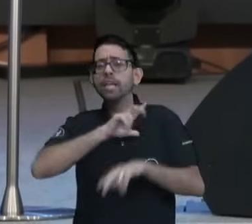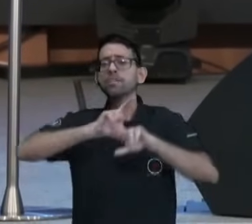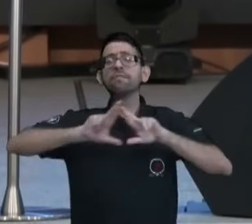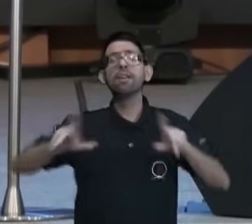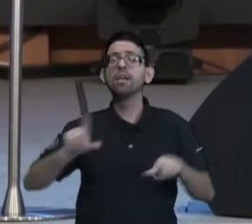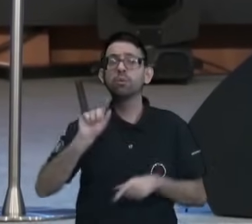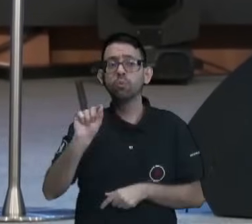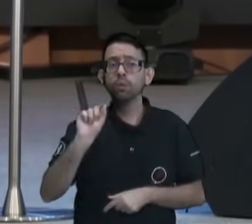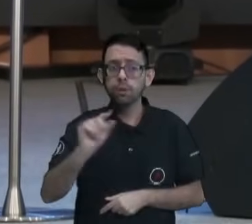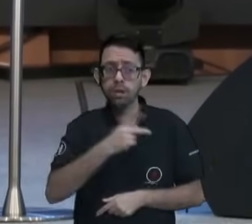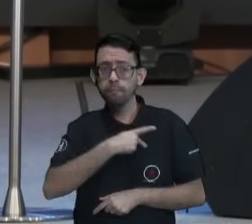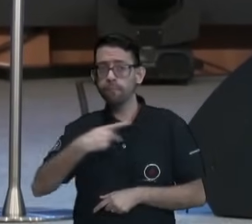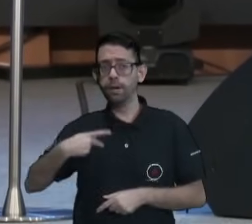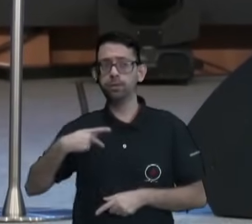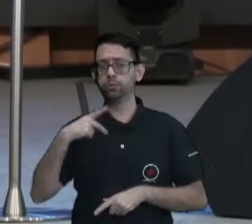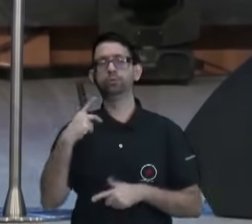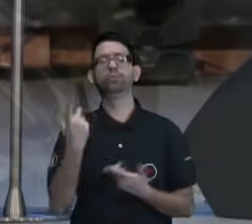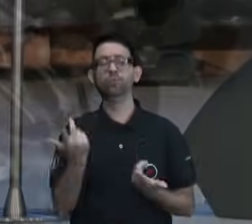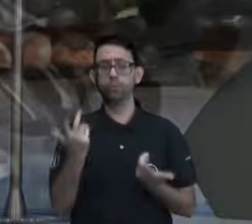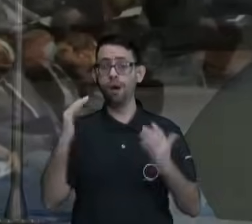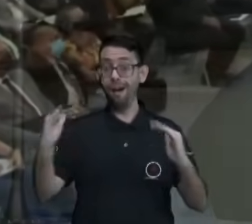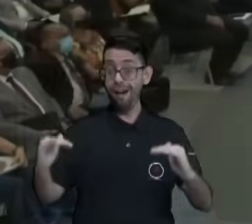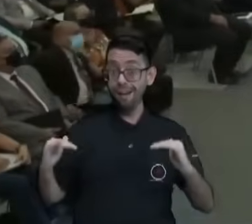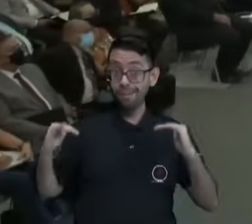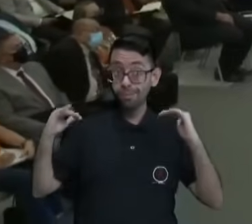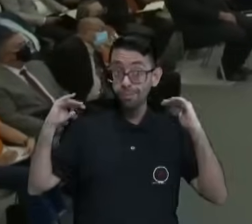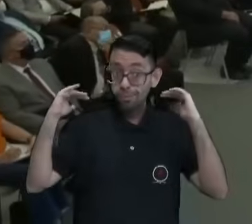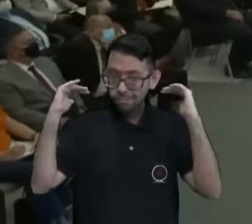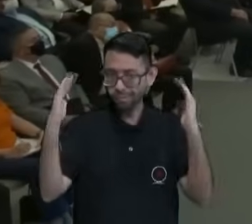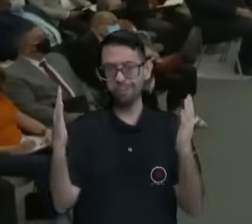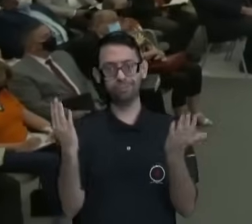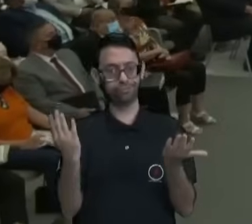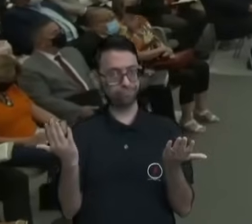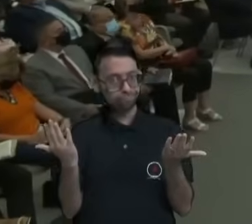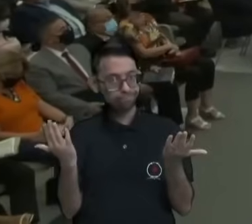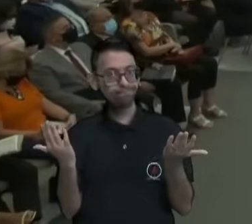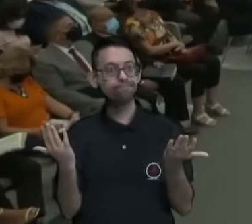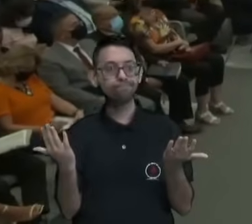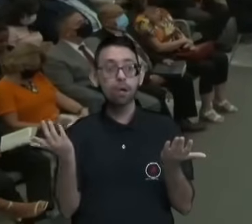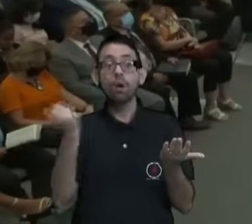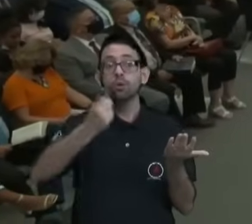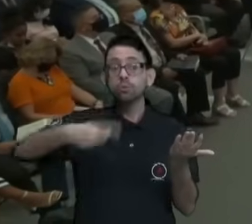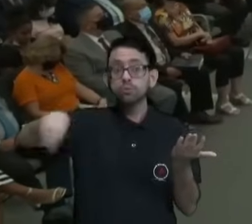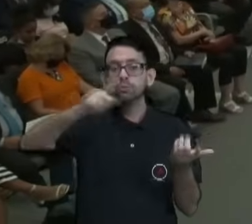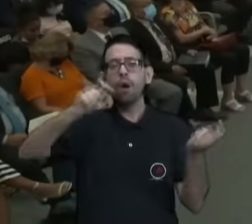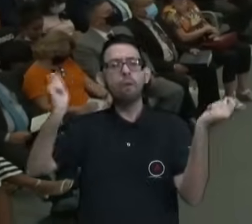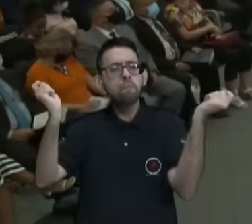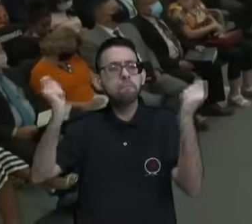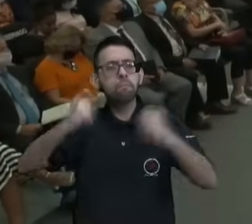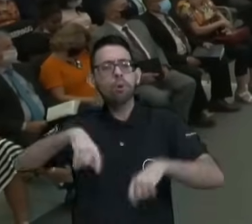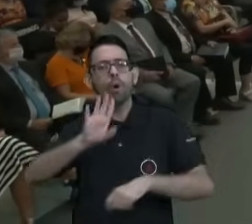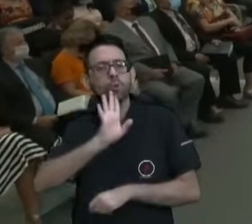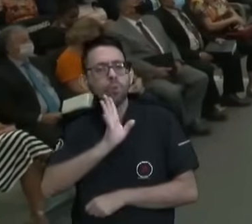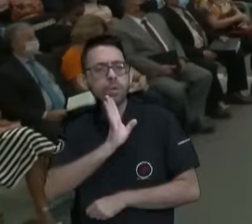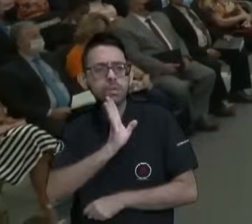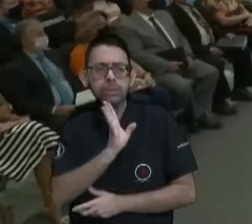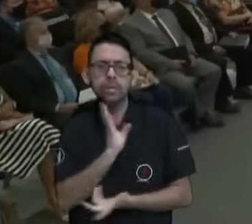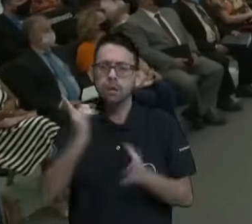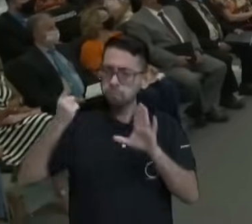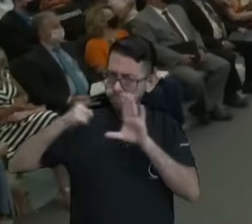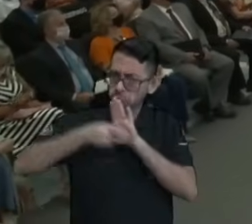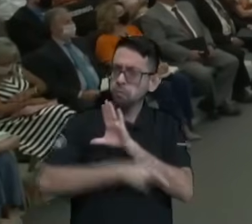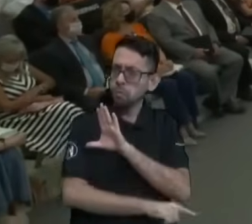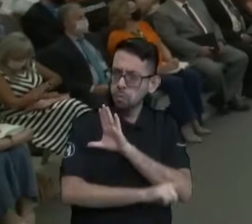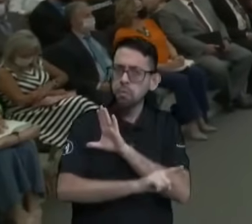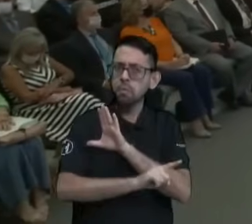autoridade autoridade não você pode ter mais conhecimento da Bíblia do que os pastores Você pode ter mais profundidade do que pastores Você pode ter uma